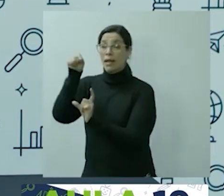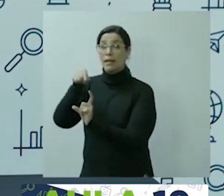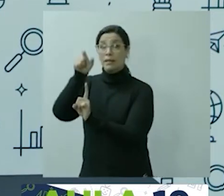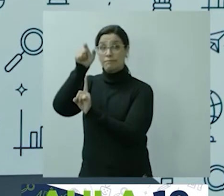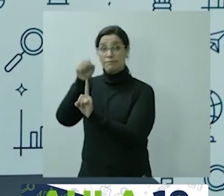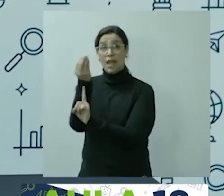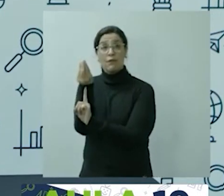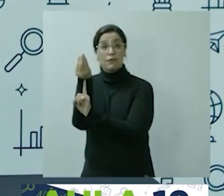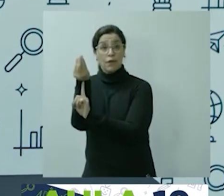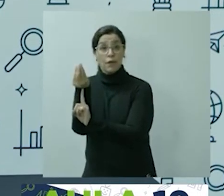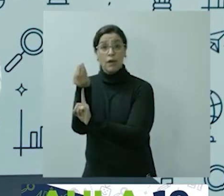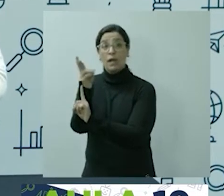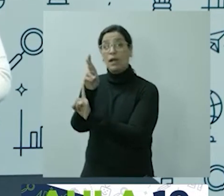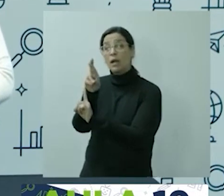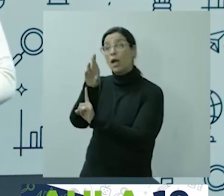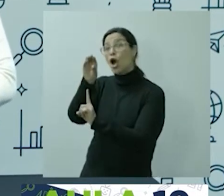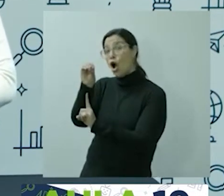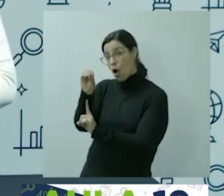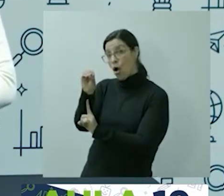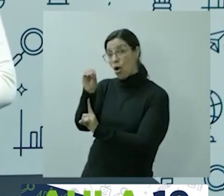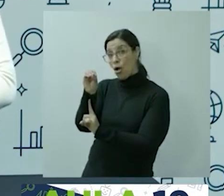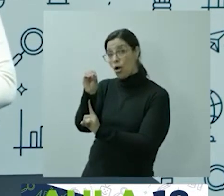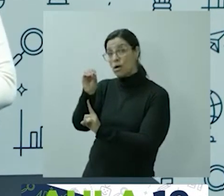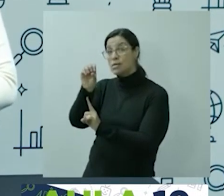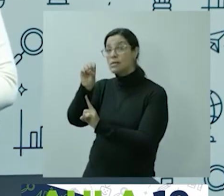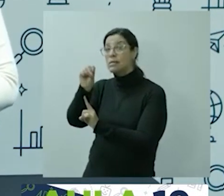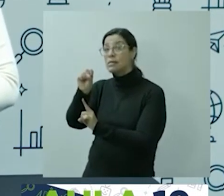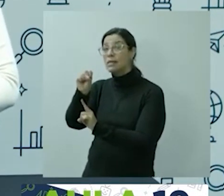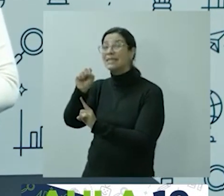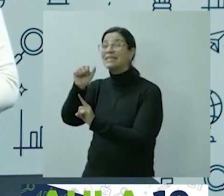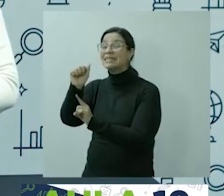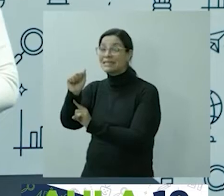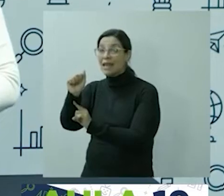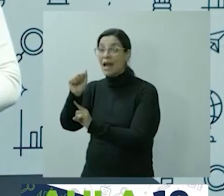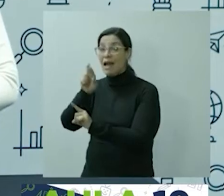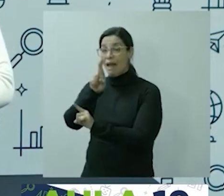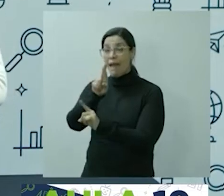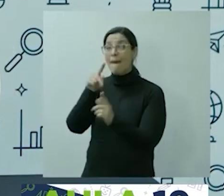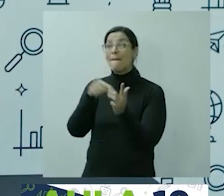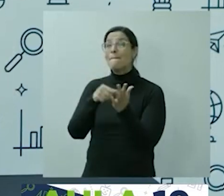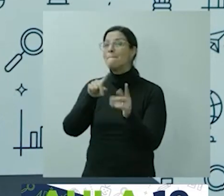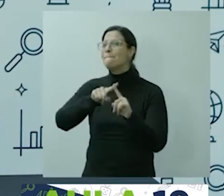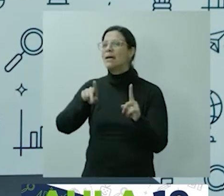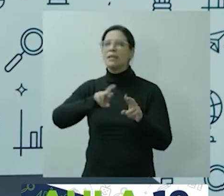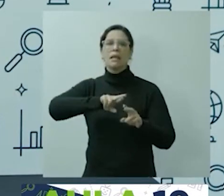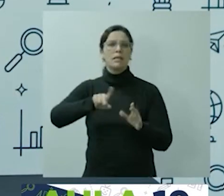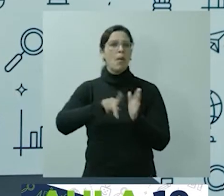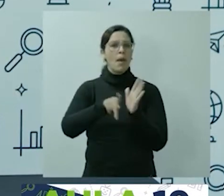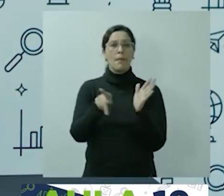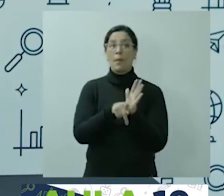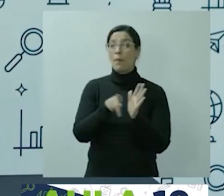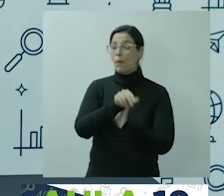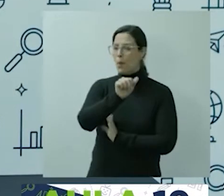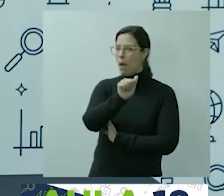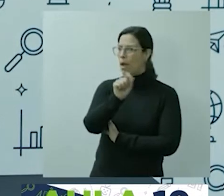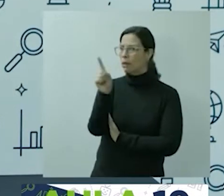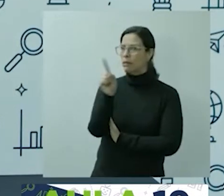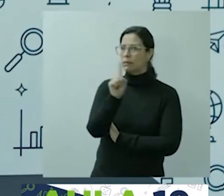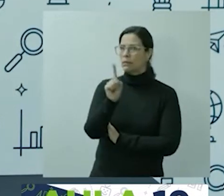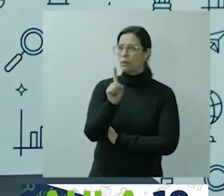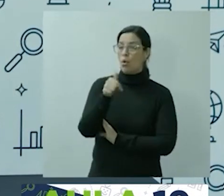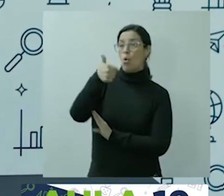rosa começa com a mesma letra inicial, mas ela não forma a mesma sílaba.